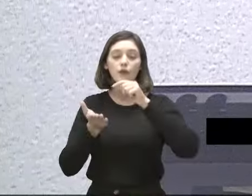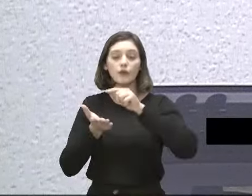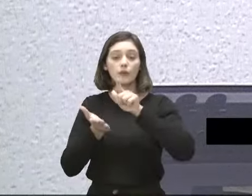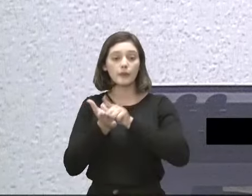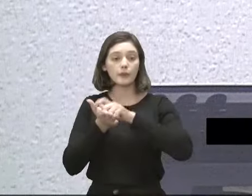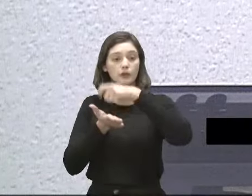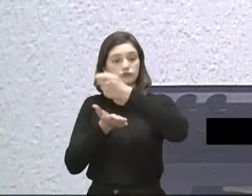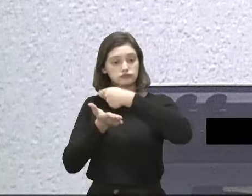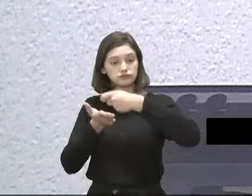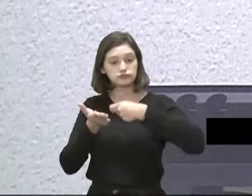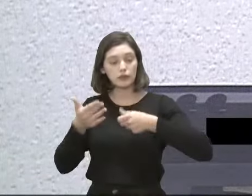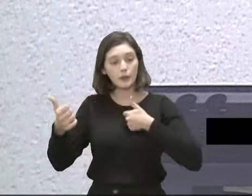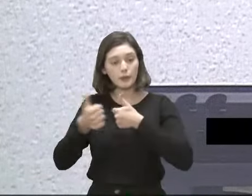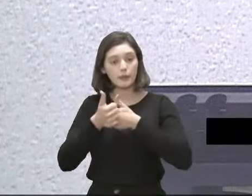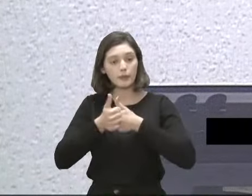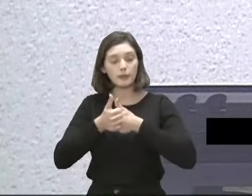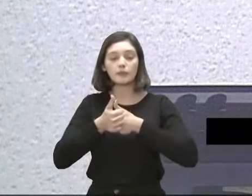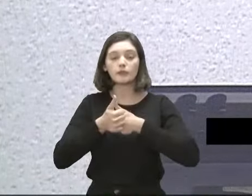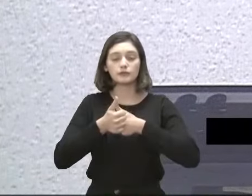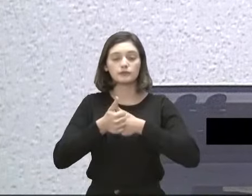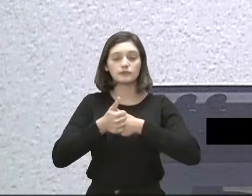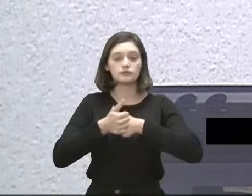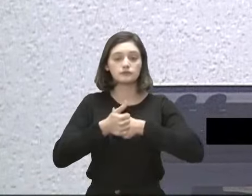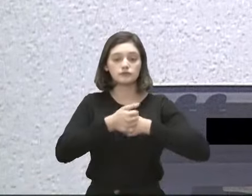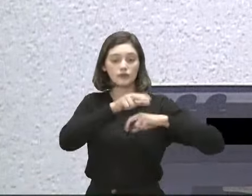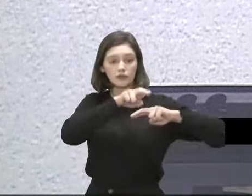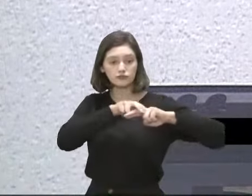disponível aí mesmo, próximo às primeiras fileiras.